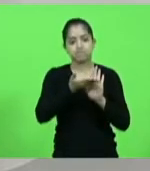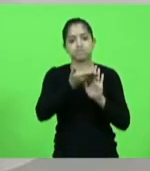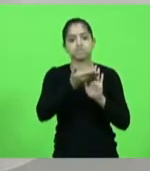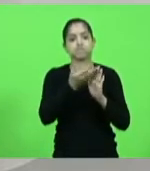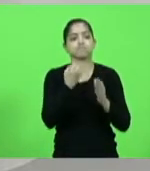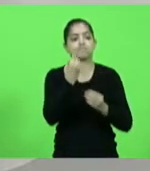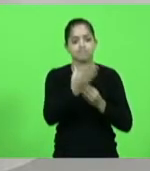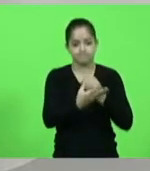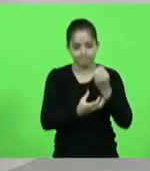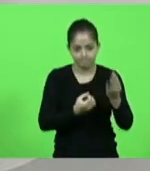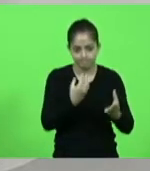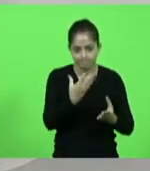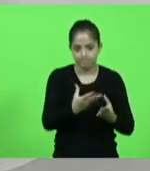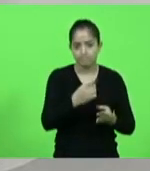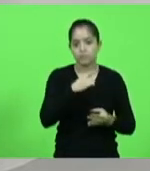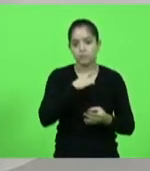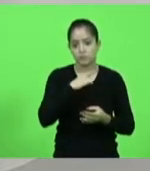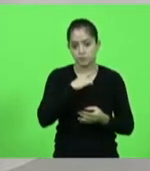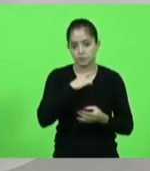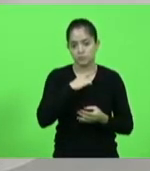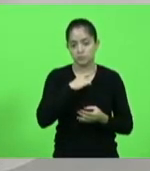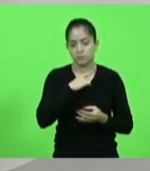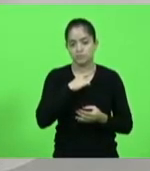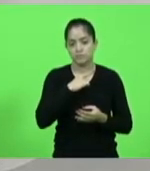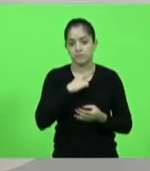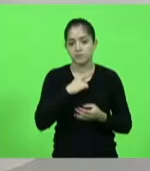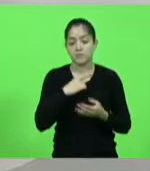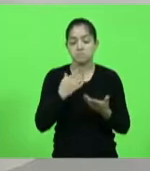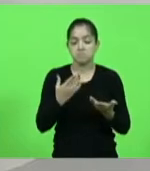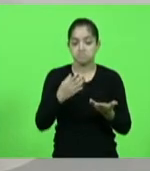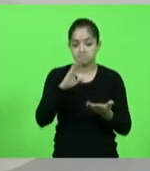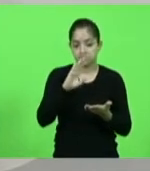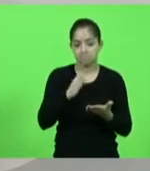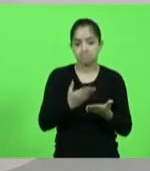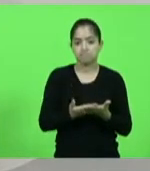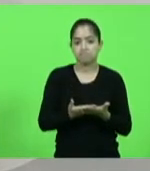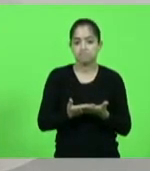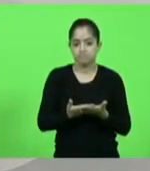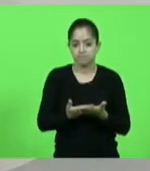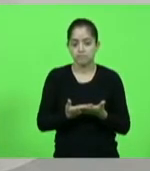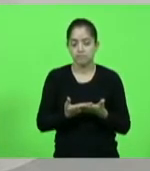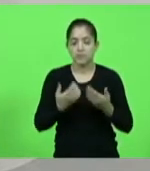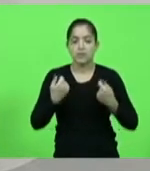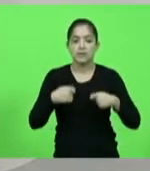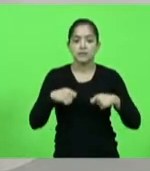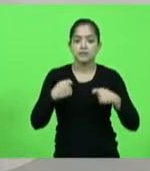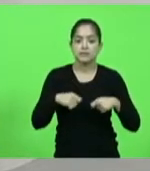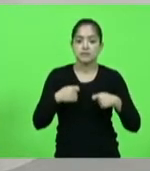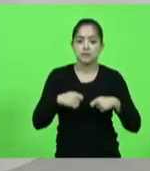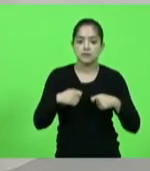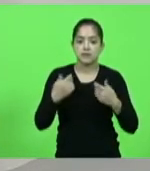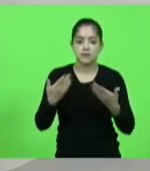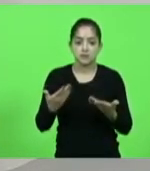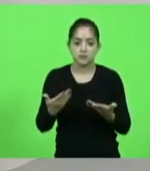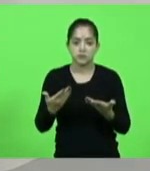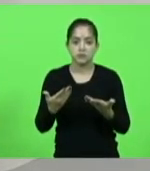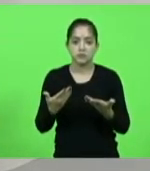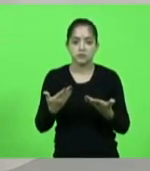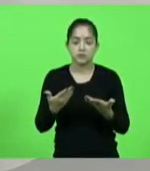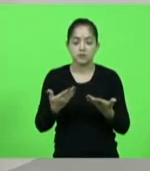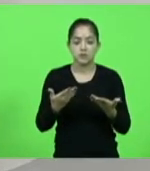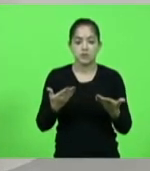do Estado de Santa Catarina. Eu realmente acredito que, na necessidade que nós estamos expostos